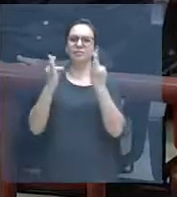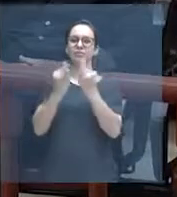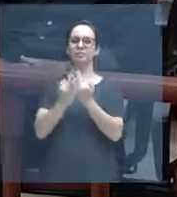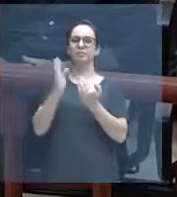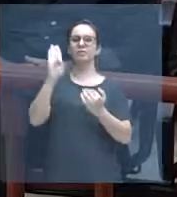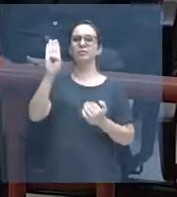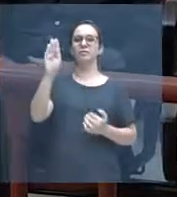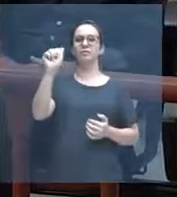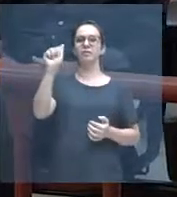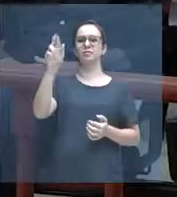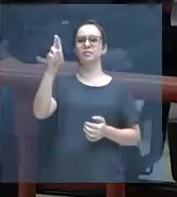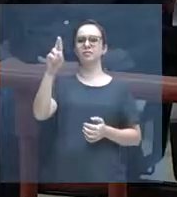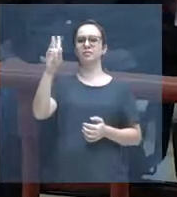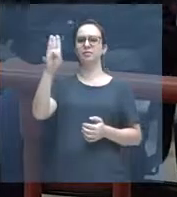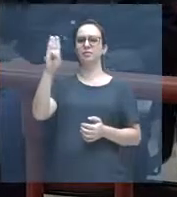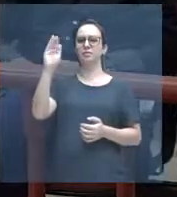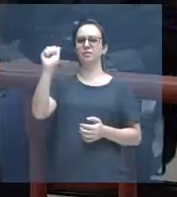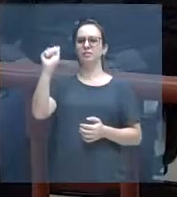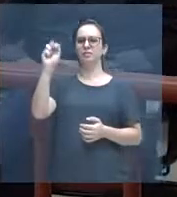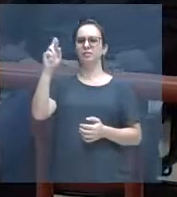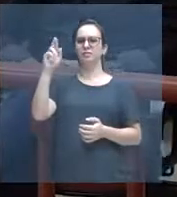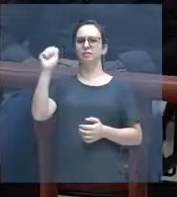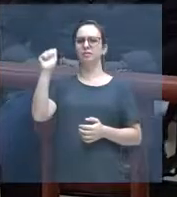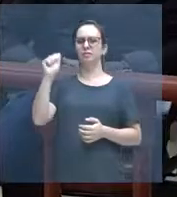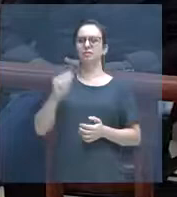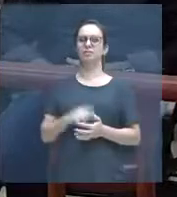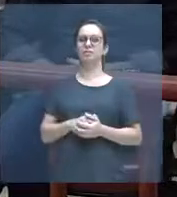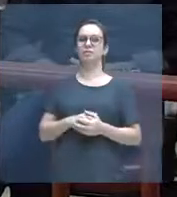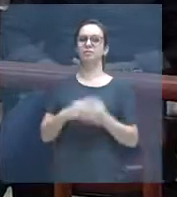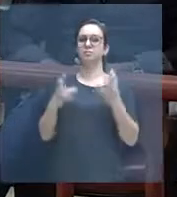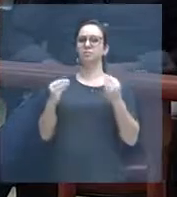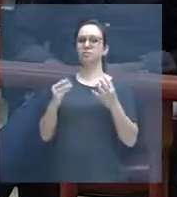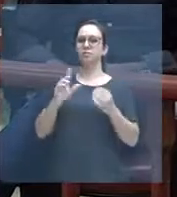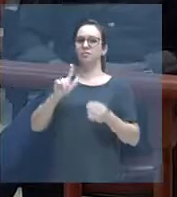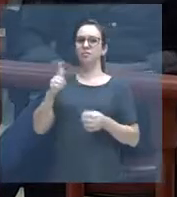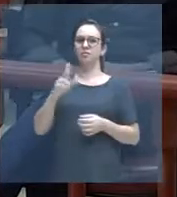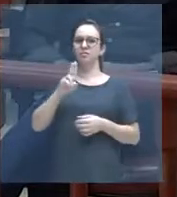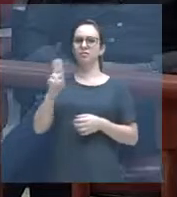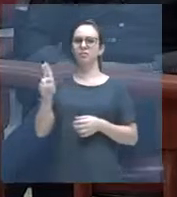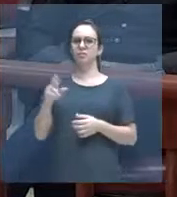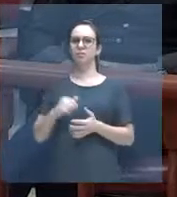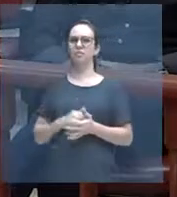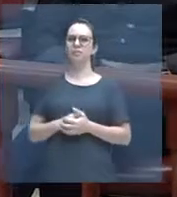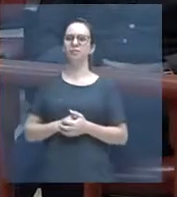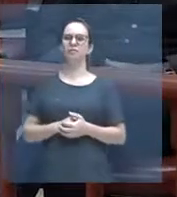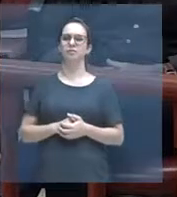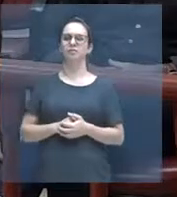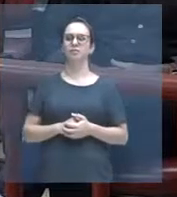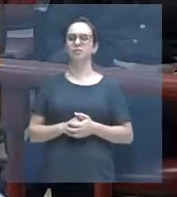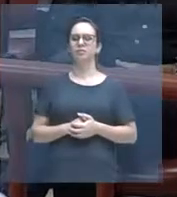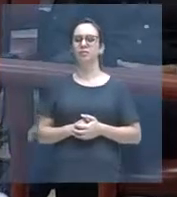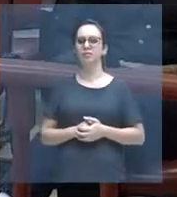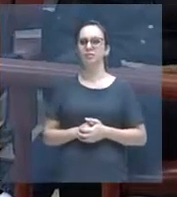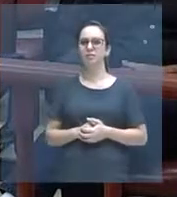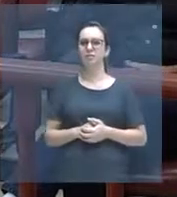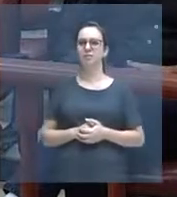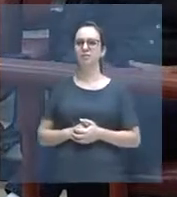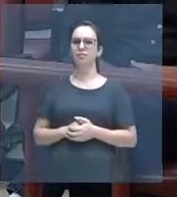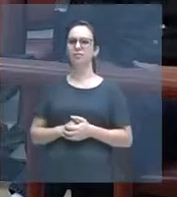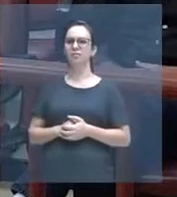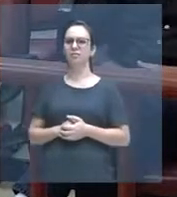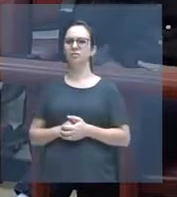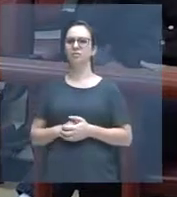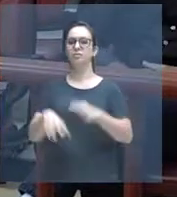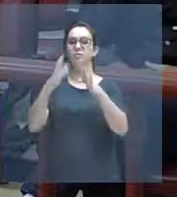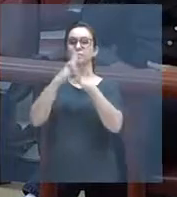o Marcos, a todos vocês, a Beth, que é minha amiga e irmã também, a Esther, enfim, a Cris,